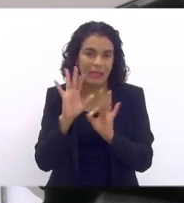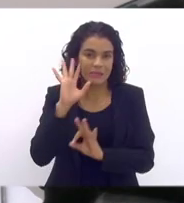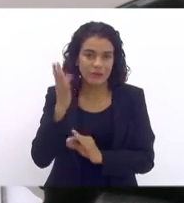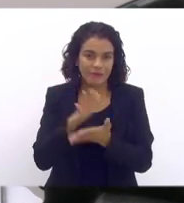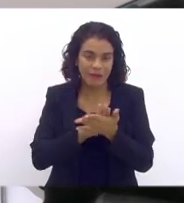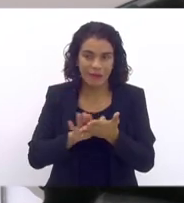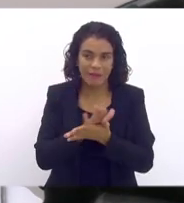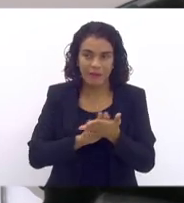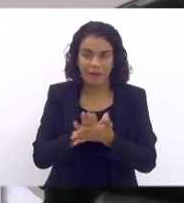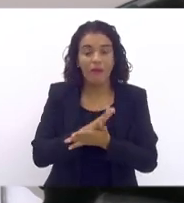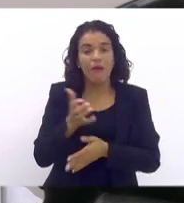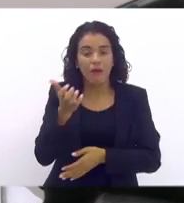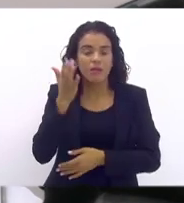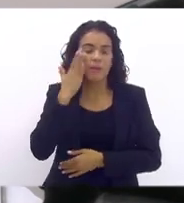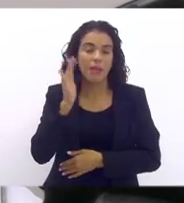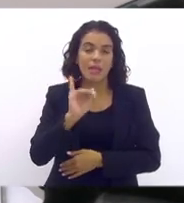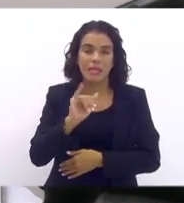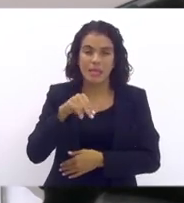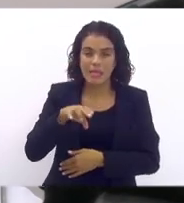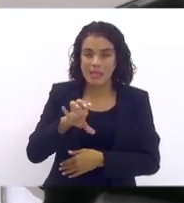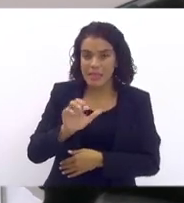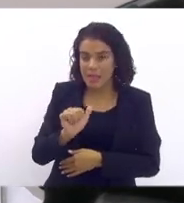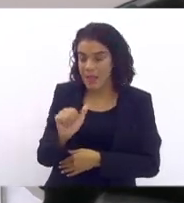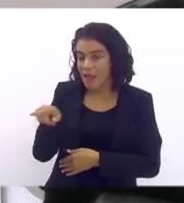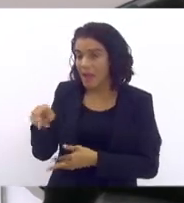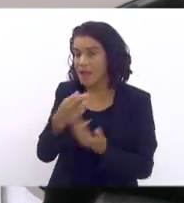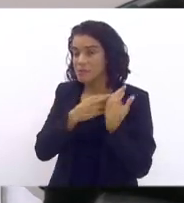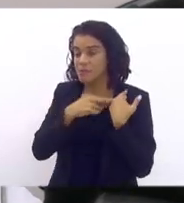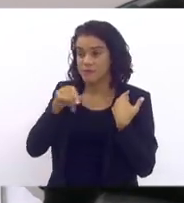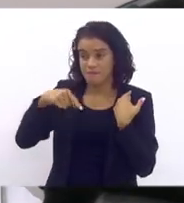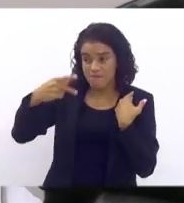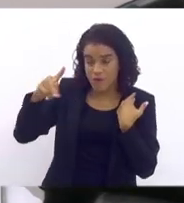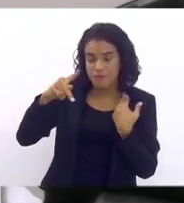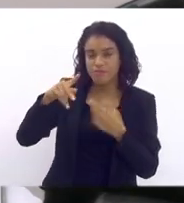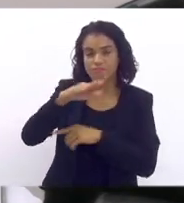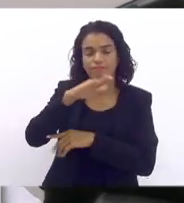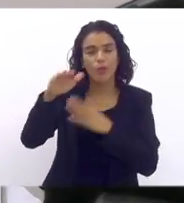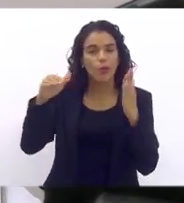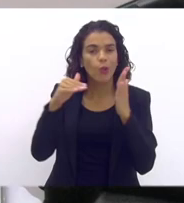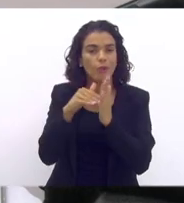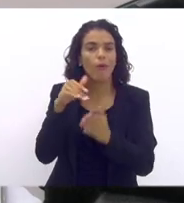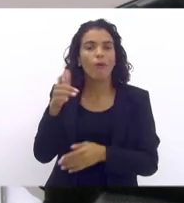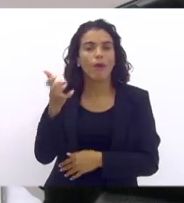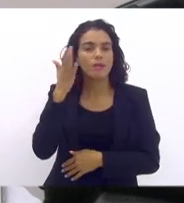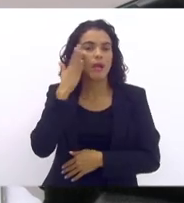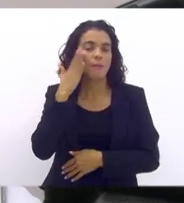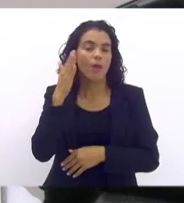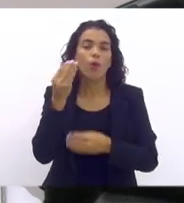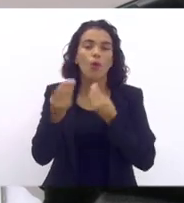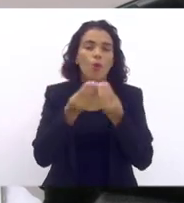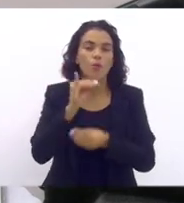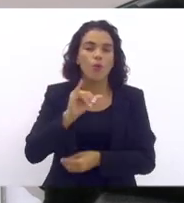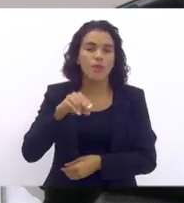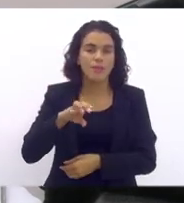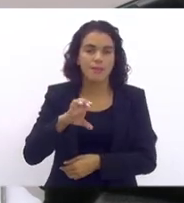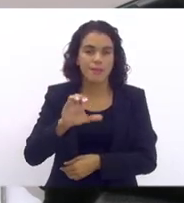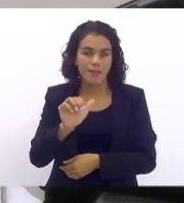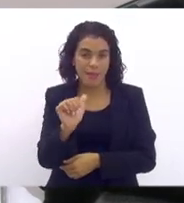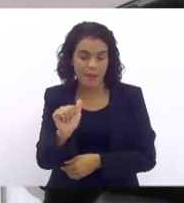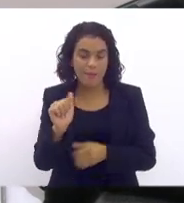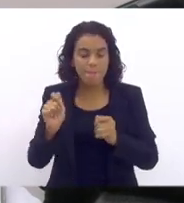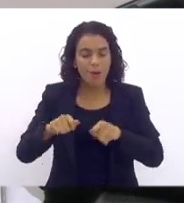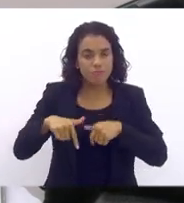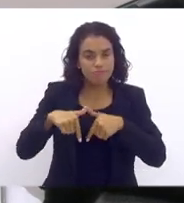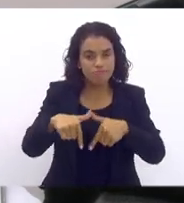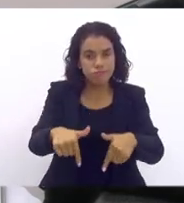fazendo objetivamente ao inia a responsabilidade de vocês é total de que forma efetivamente Ina pode encaminhar essa